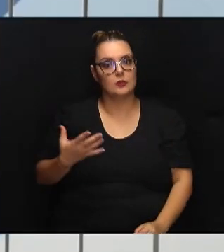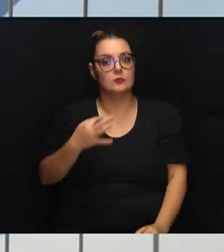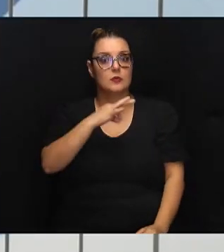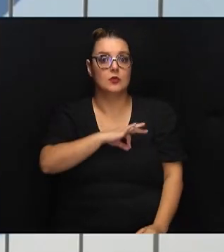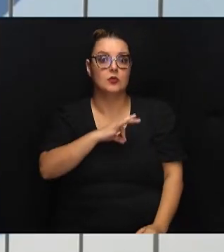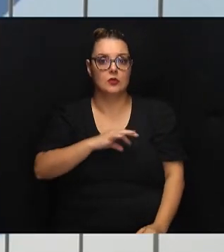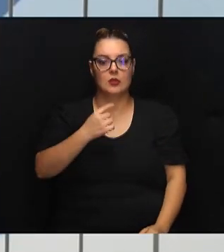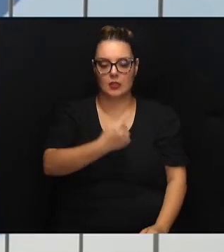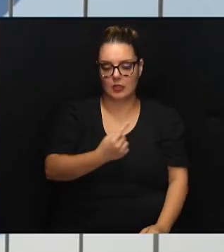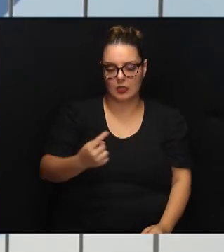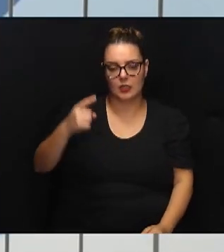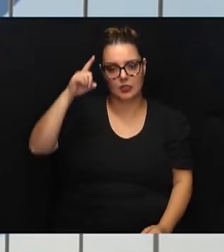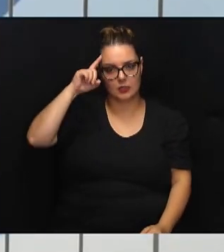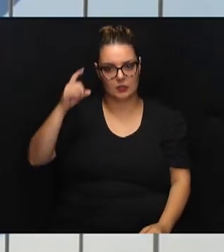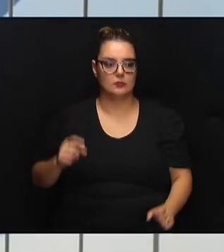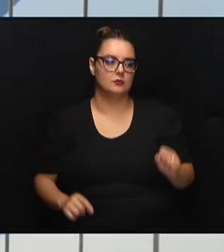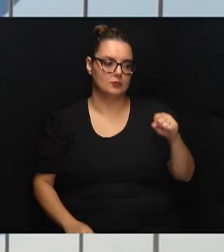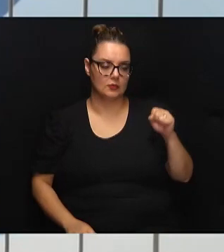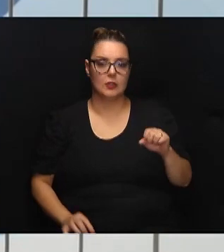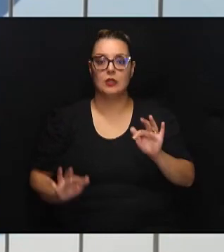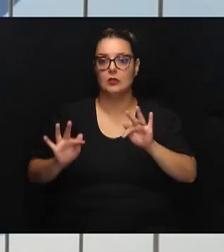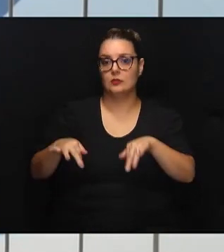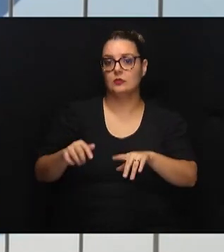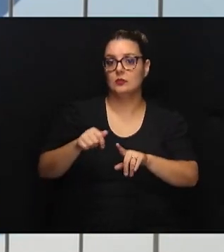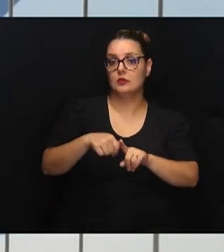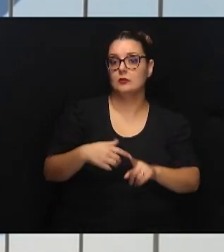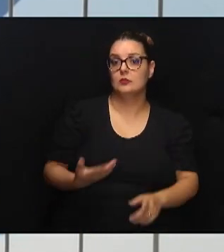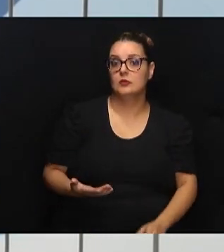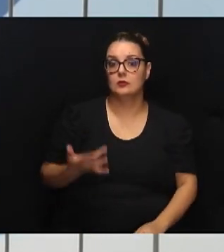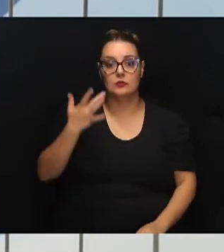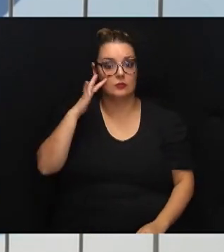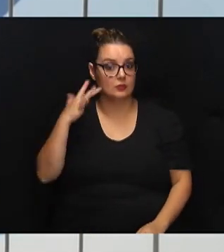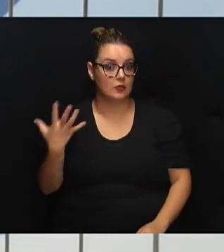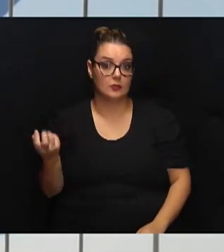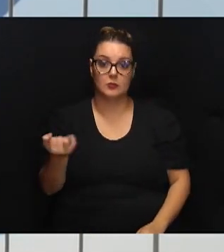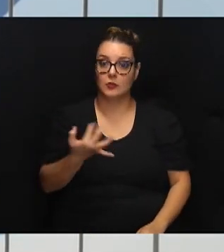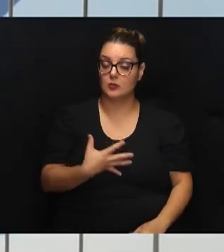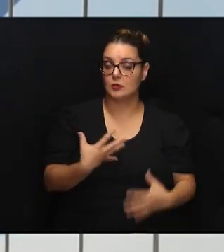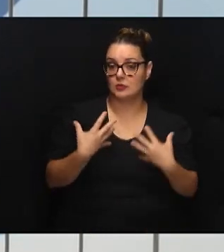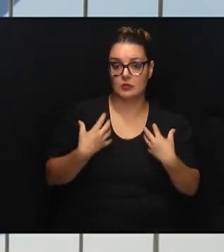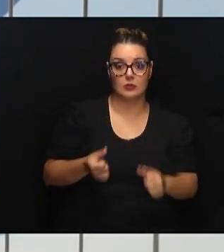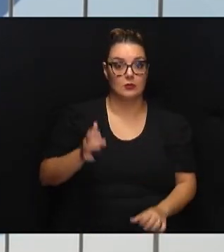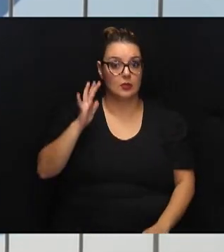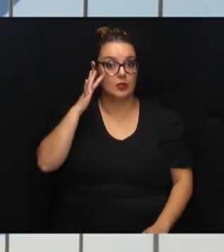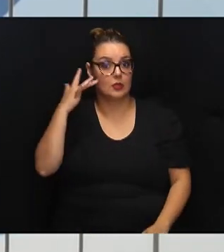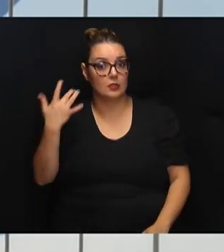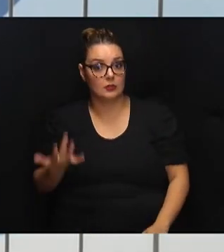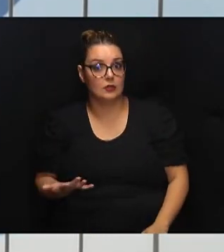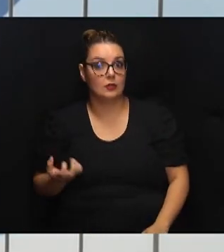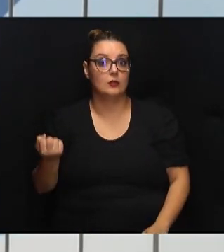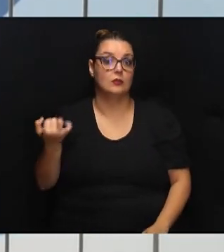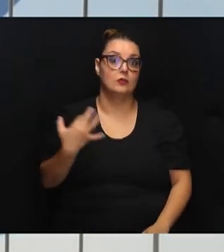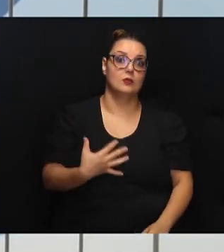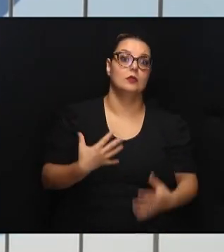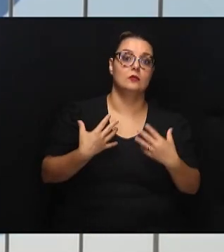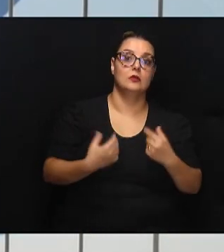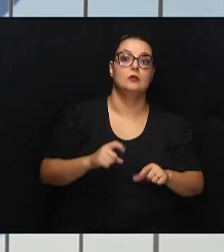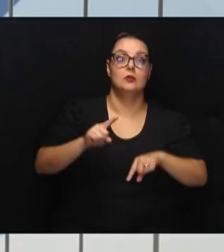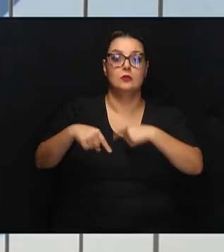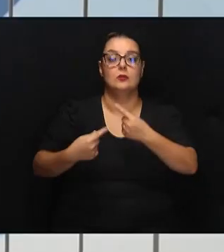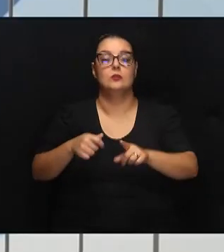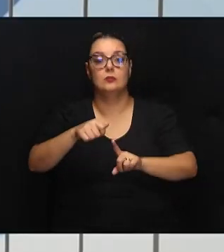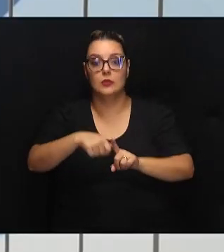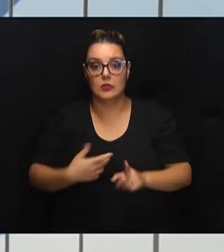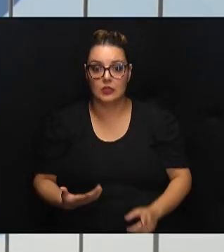ali por dia. E no final do mês, ele não sabe quanto ele ganhou, ele não sabe quanto ele vai ganhar no próximo mês. Então tem